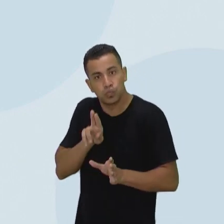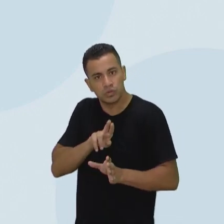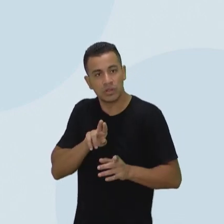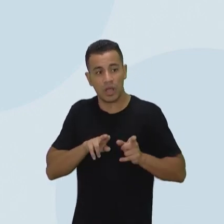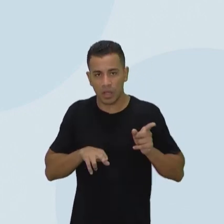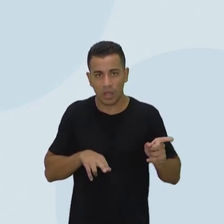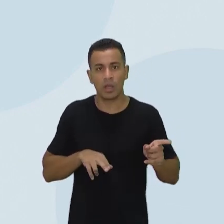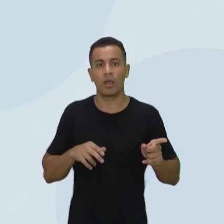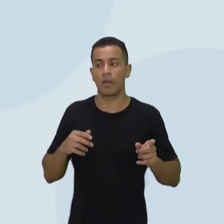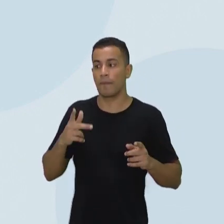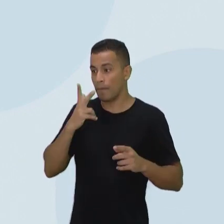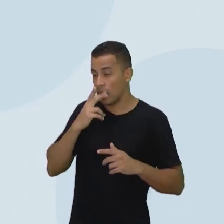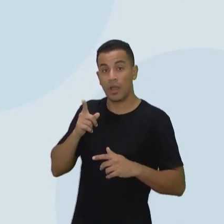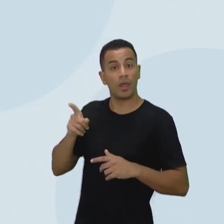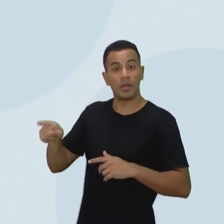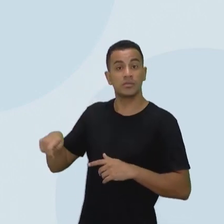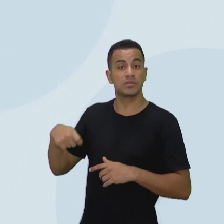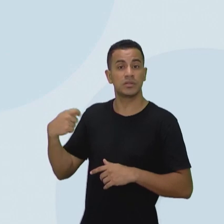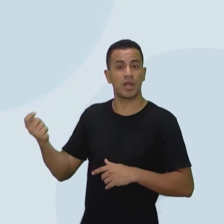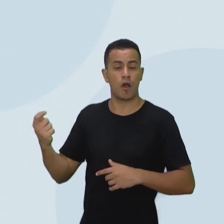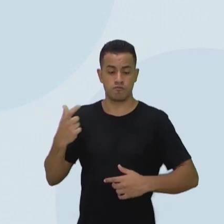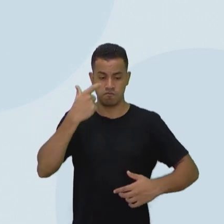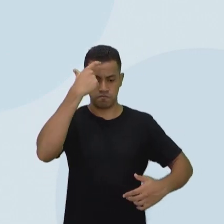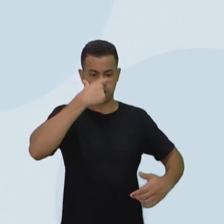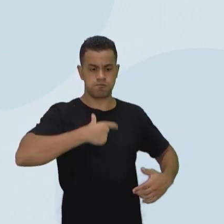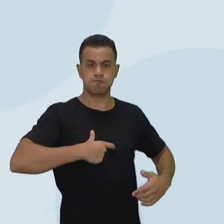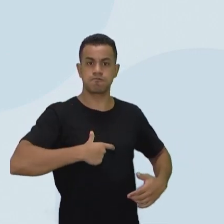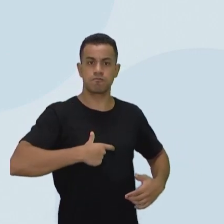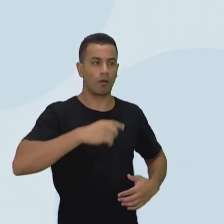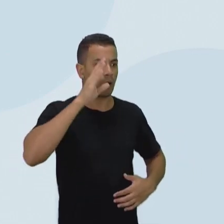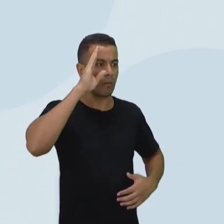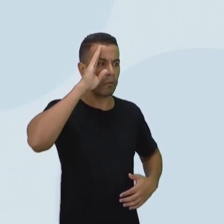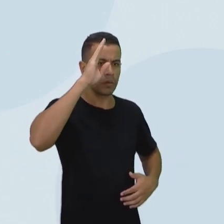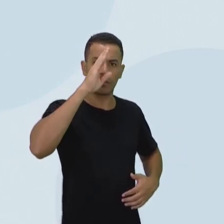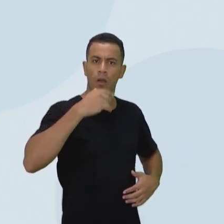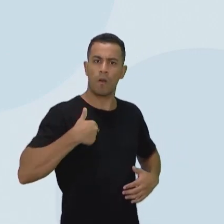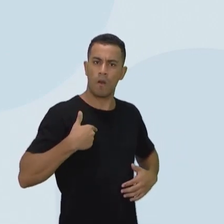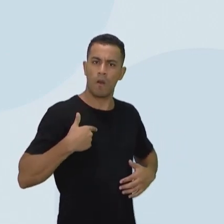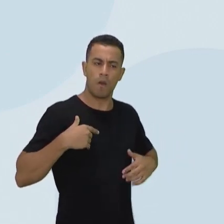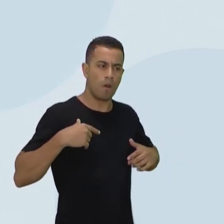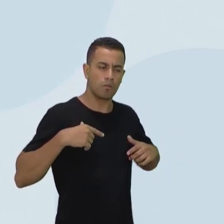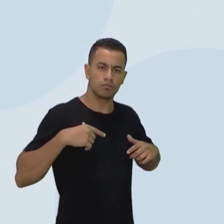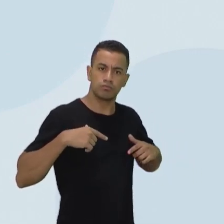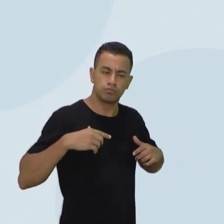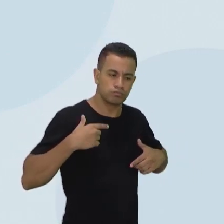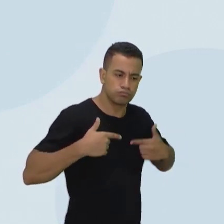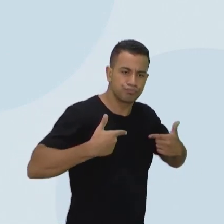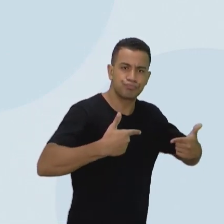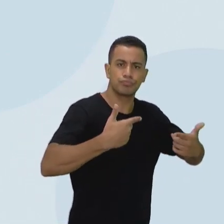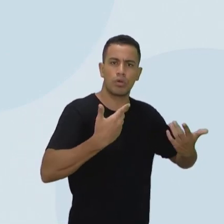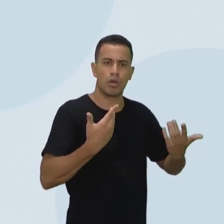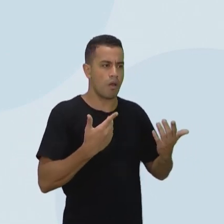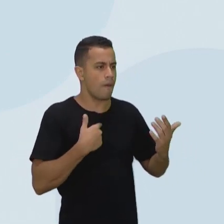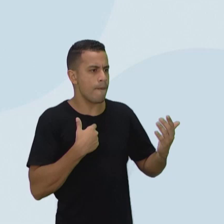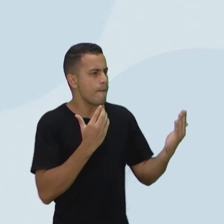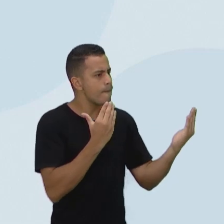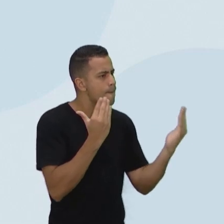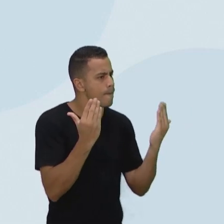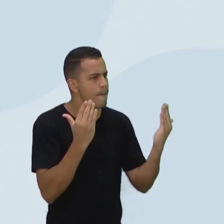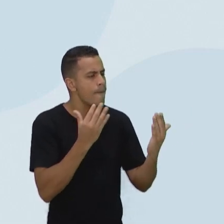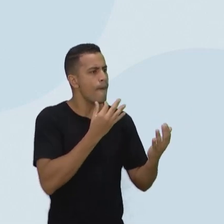mais protagonista. Então, eu tenho a capacidade de formar um indivíduo, um aluno mais crítico, mais proativo,